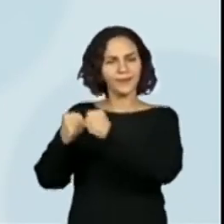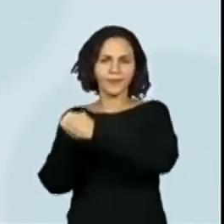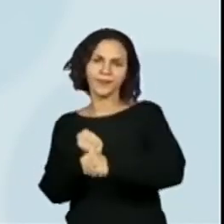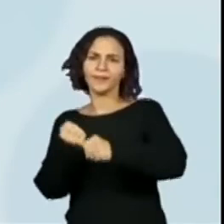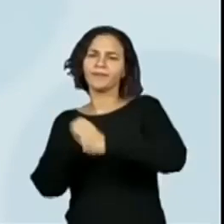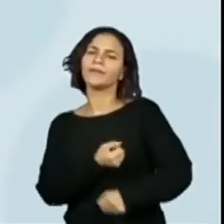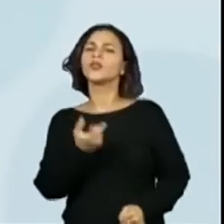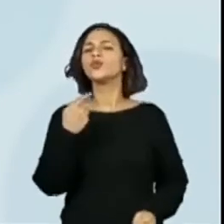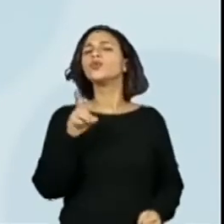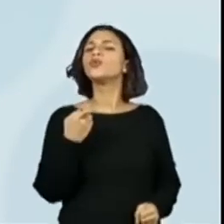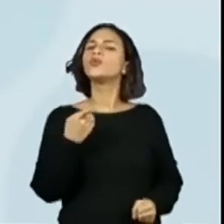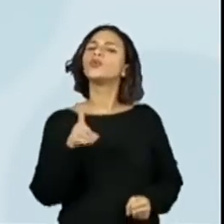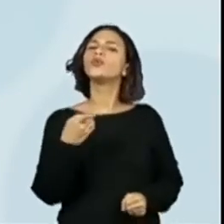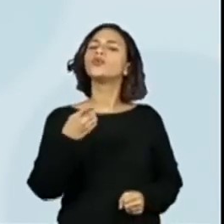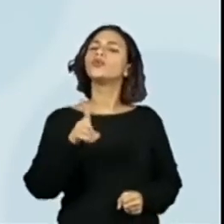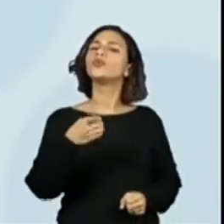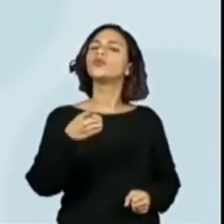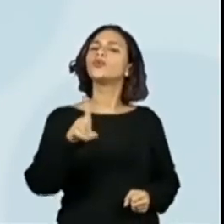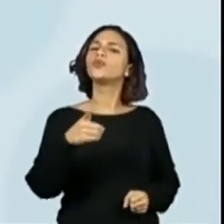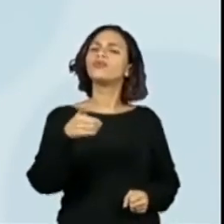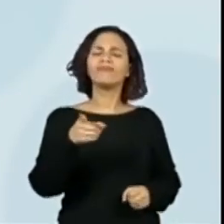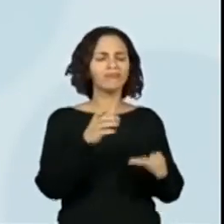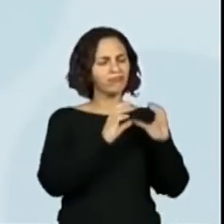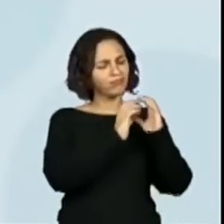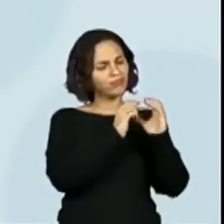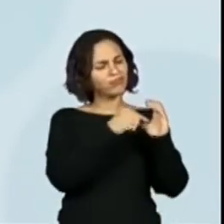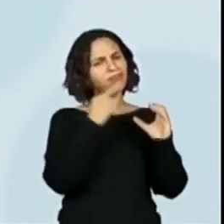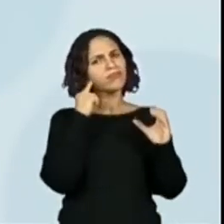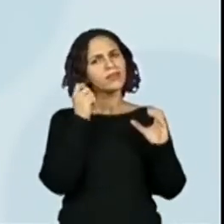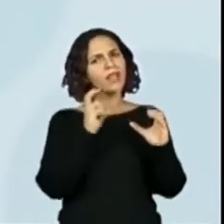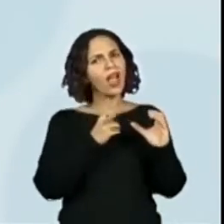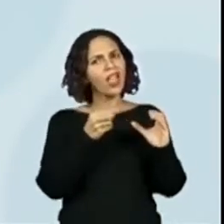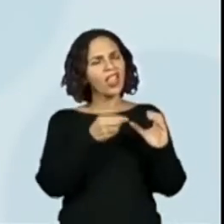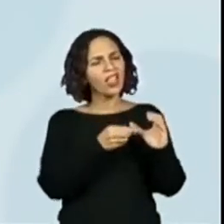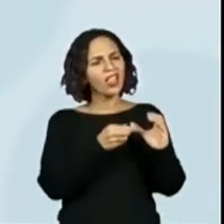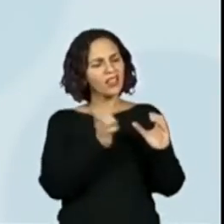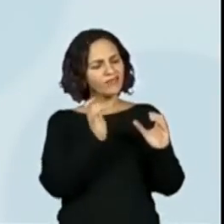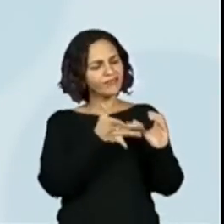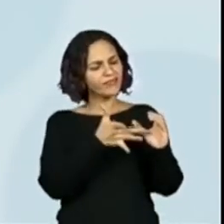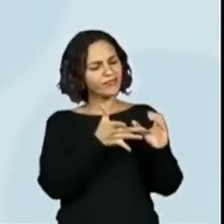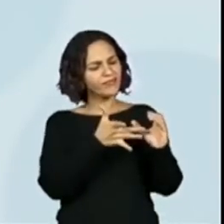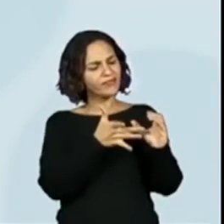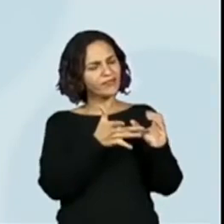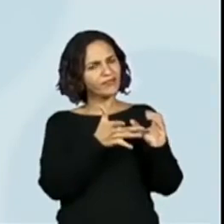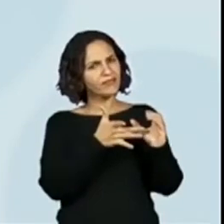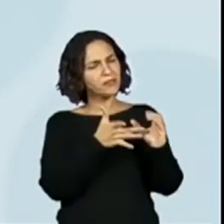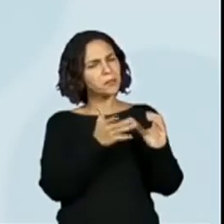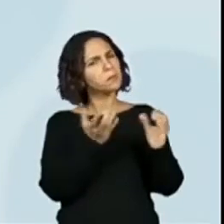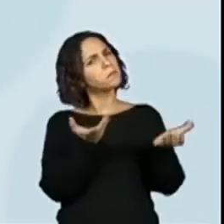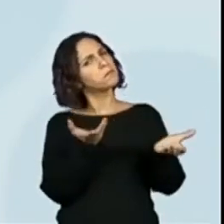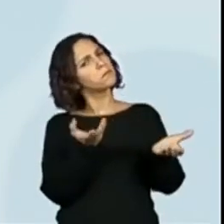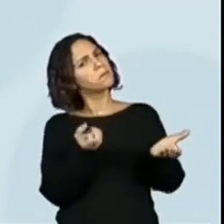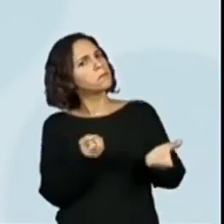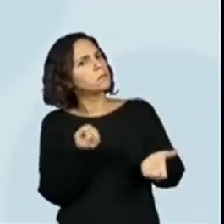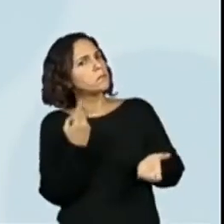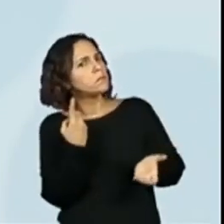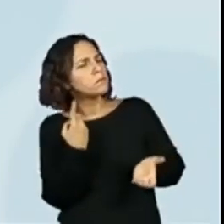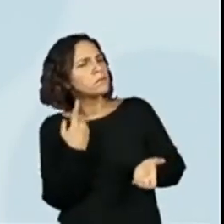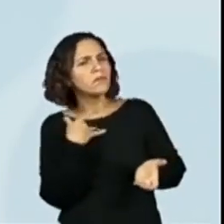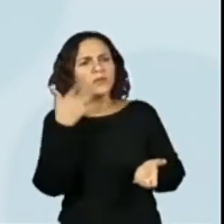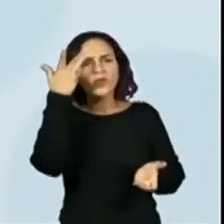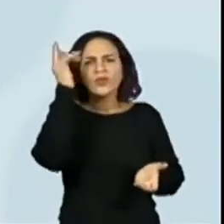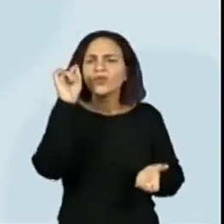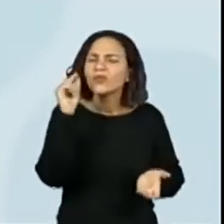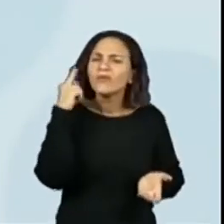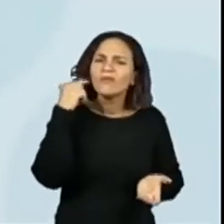Eles foram e continuaram a ouvir aquele barulho dentro do coco de tucumã. E não sabiam que barulho